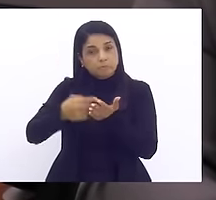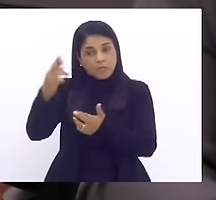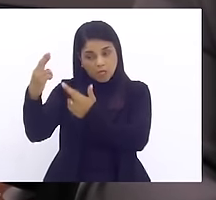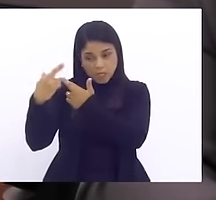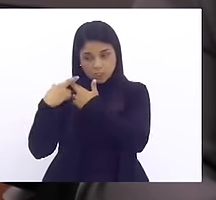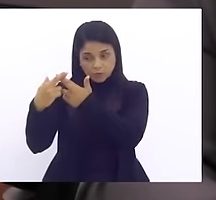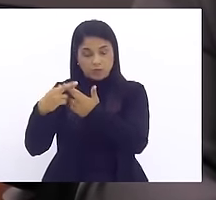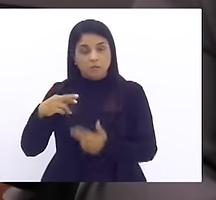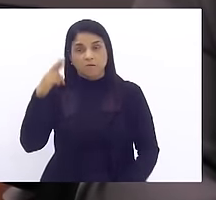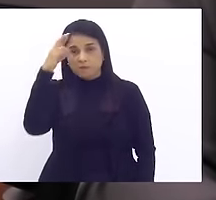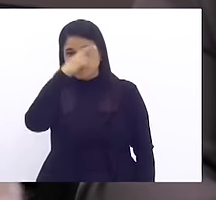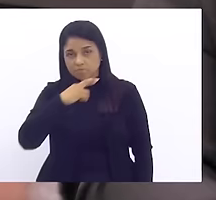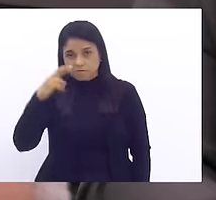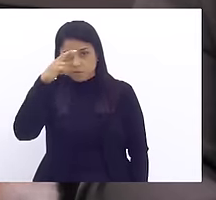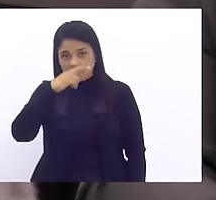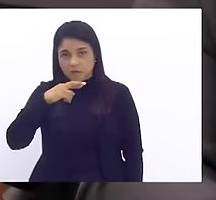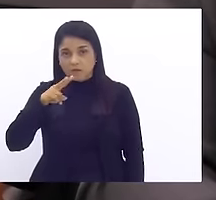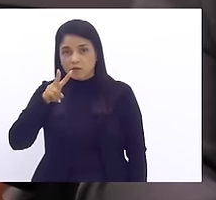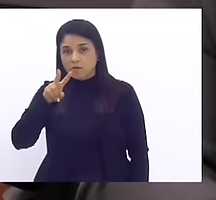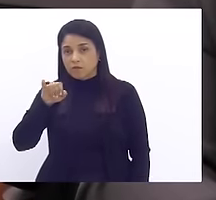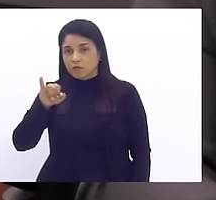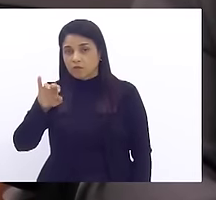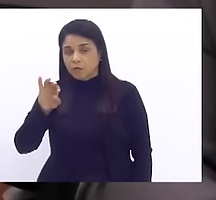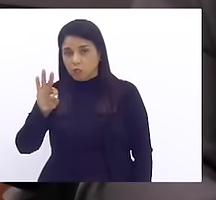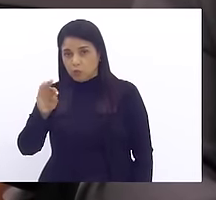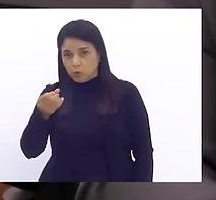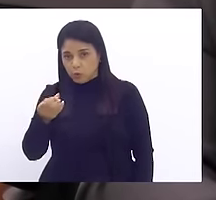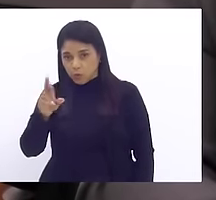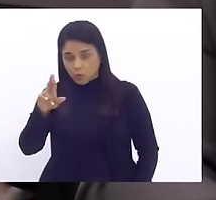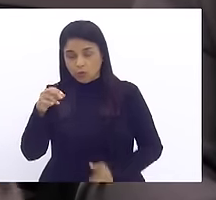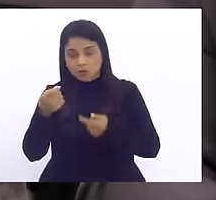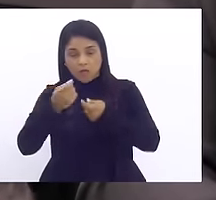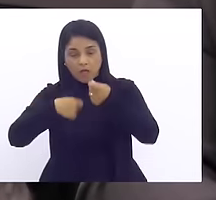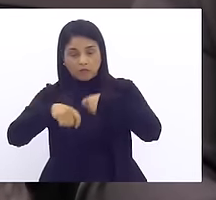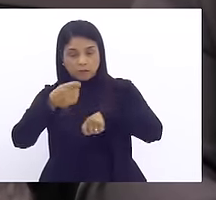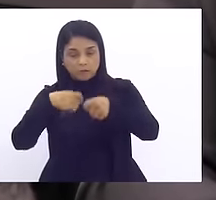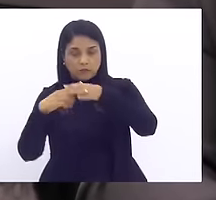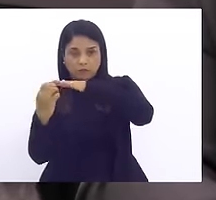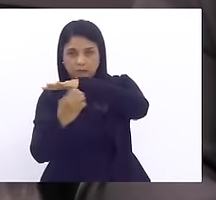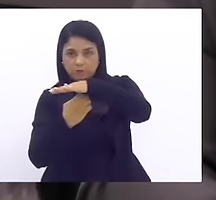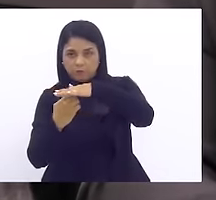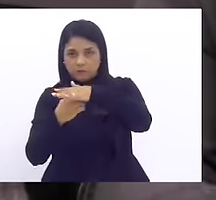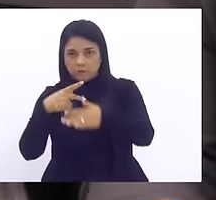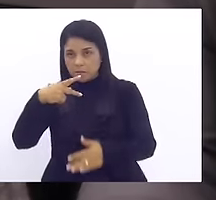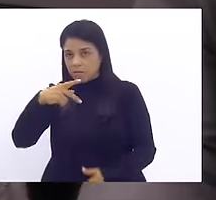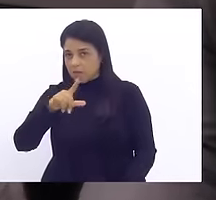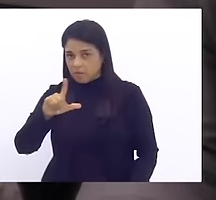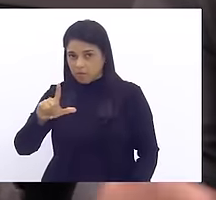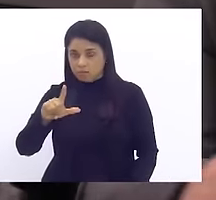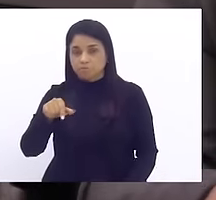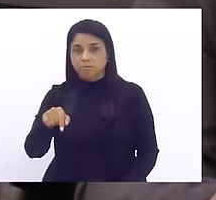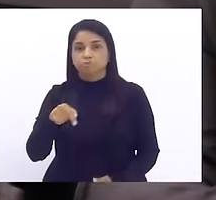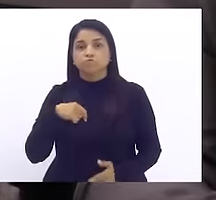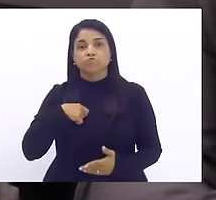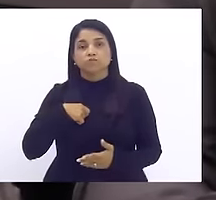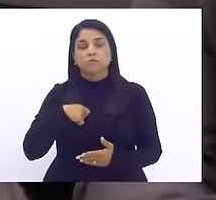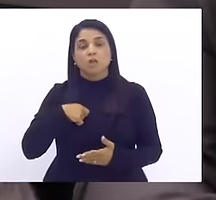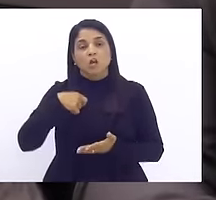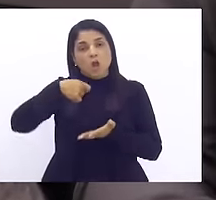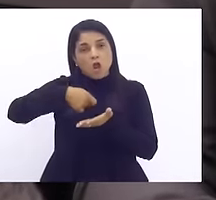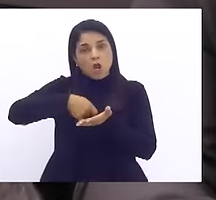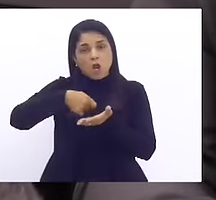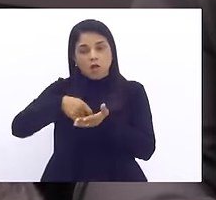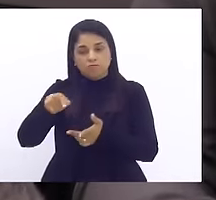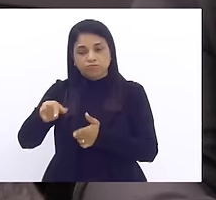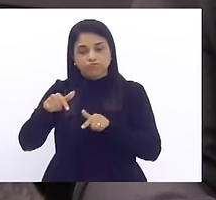o Vitor ele é da administração da pl ele é incumbido de pátio